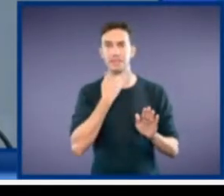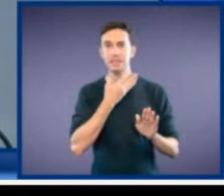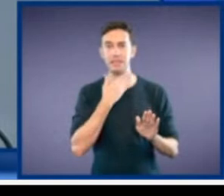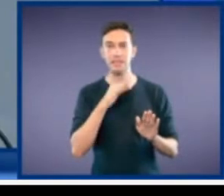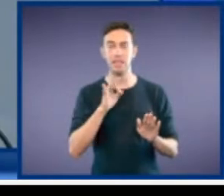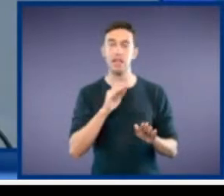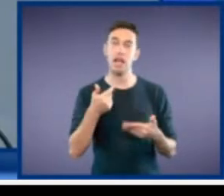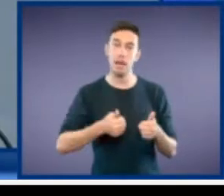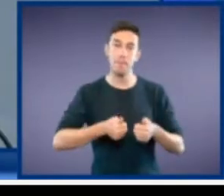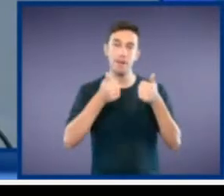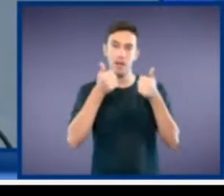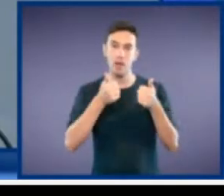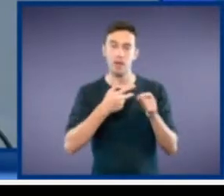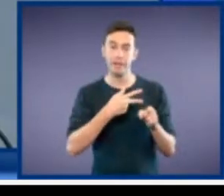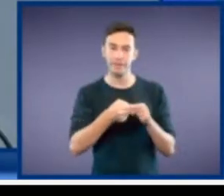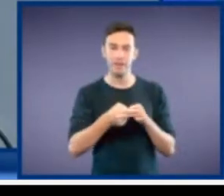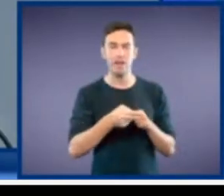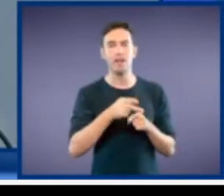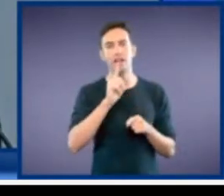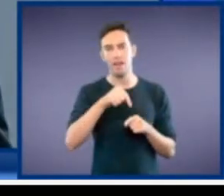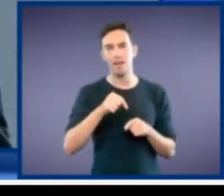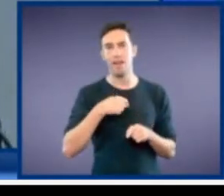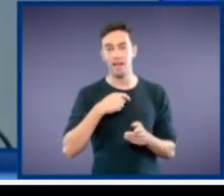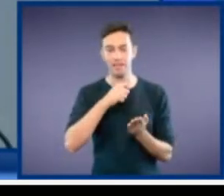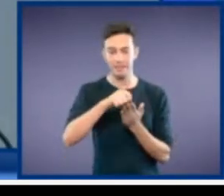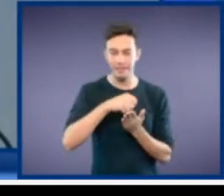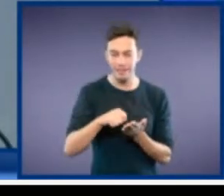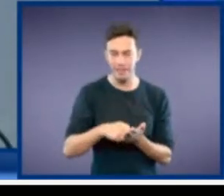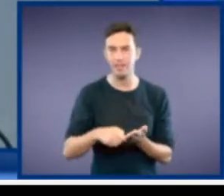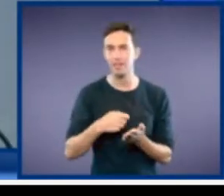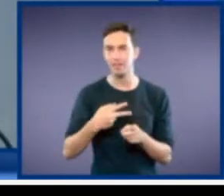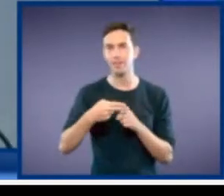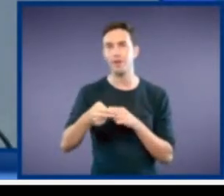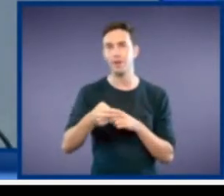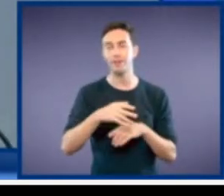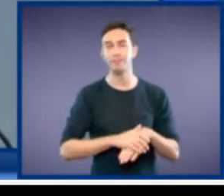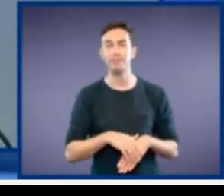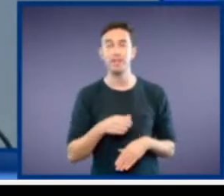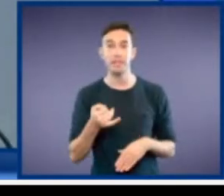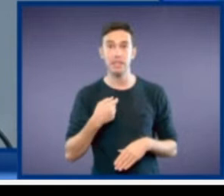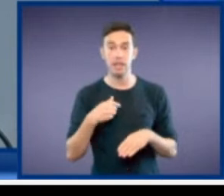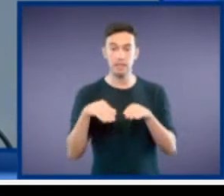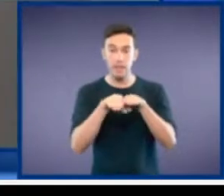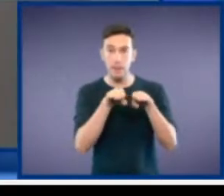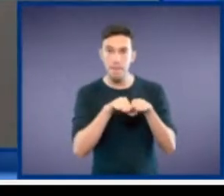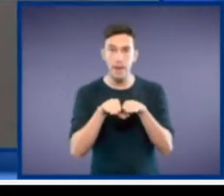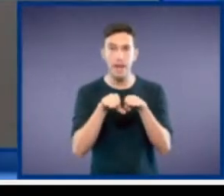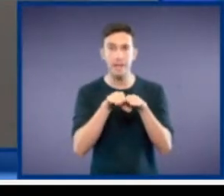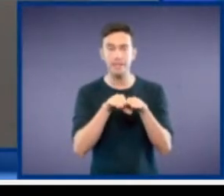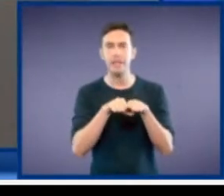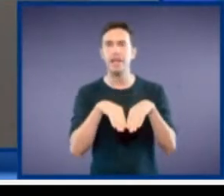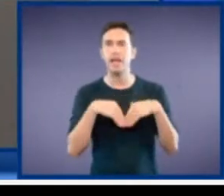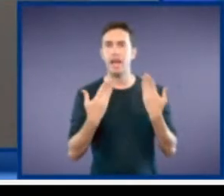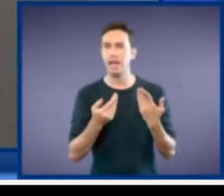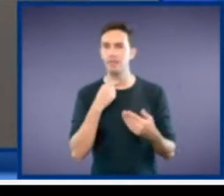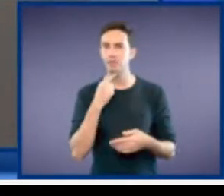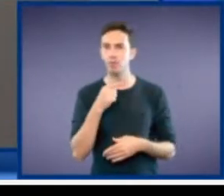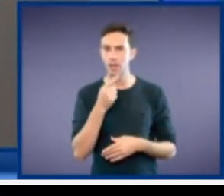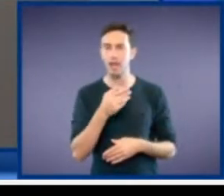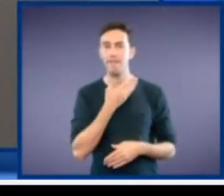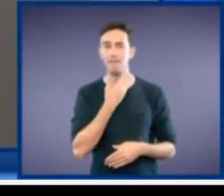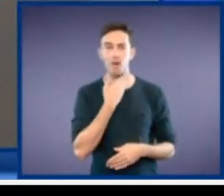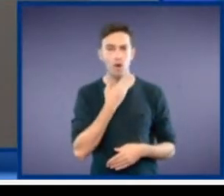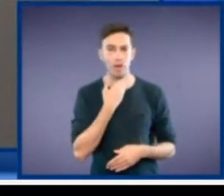melhor classificada, maior proposta escrita. Em havendo empate entre propostas escritas e esse não seja resolvido em etapa de lances em viva